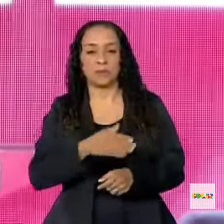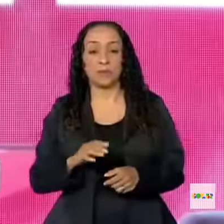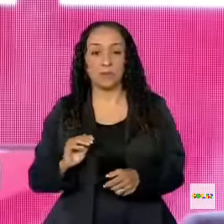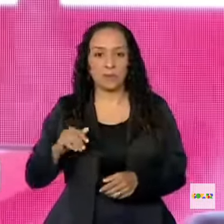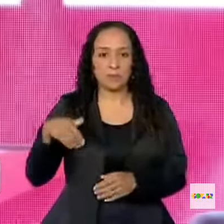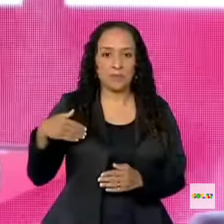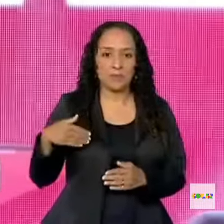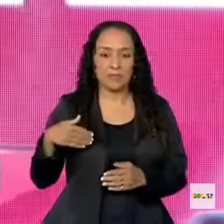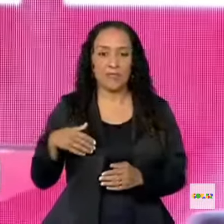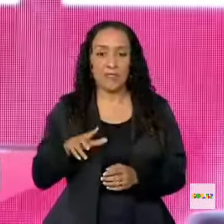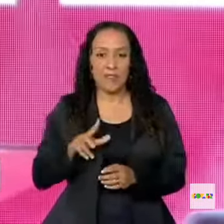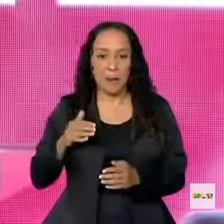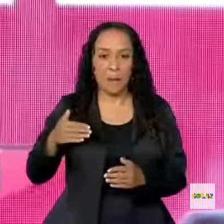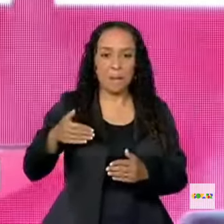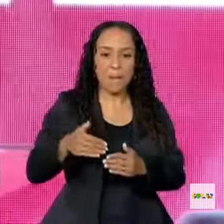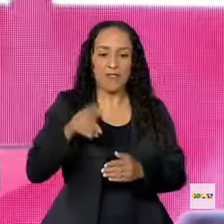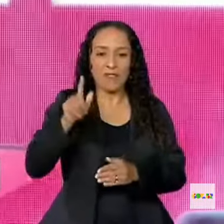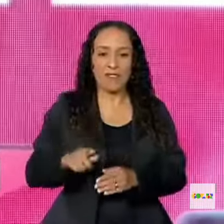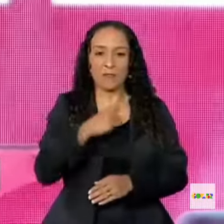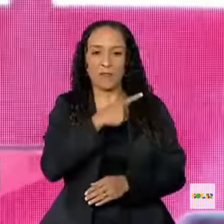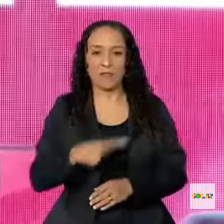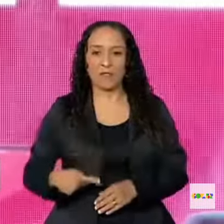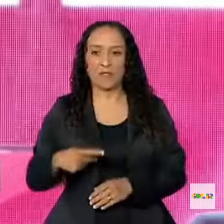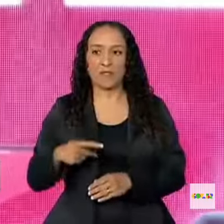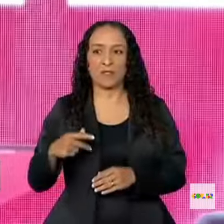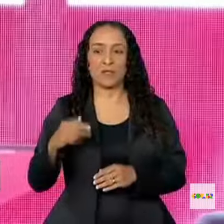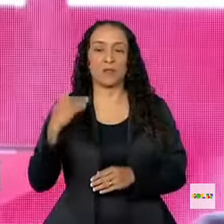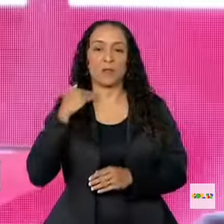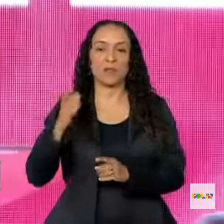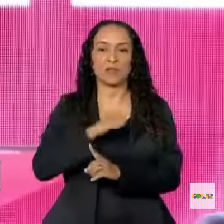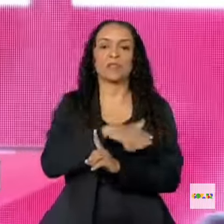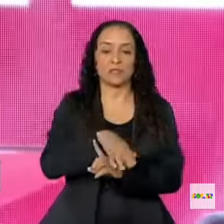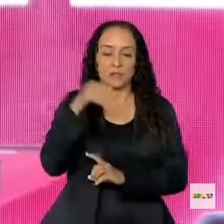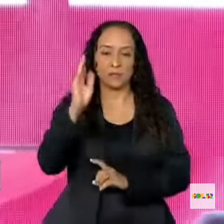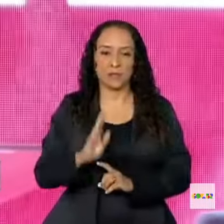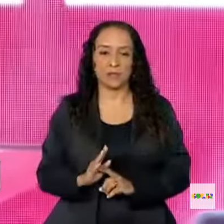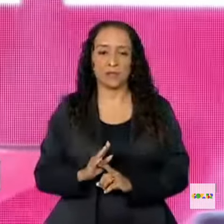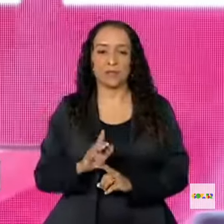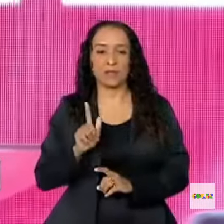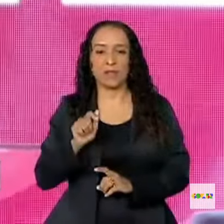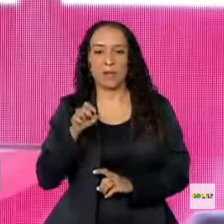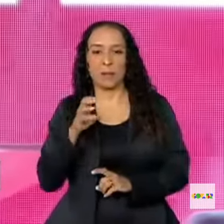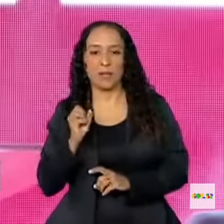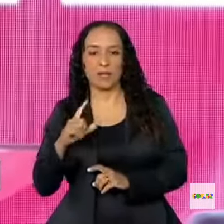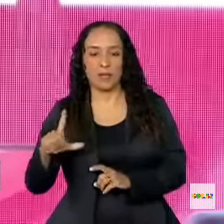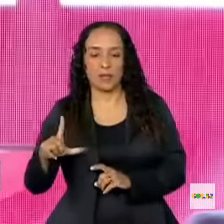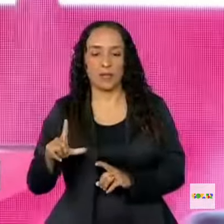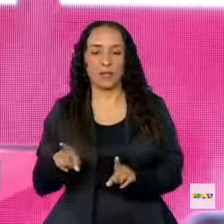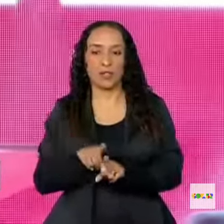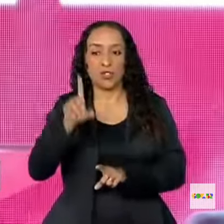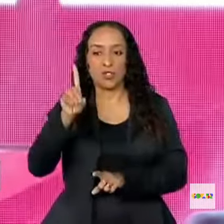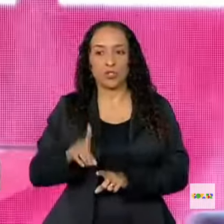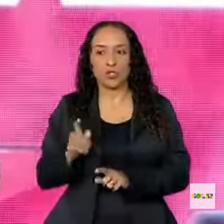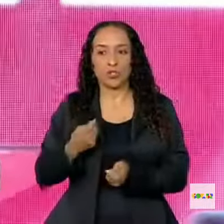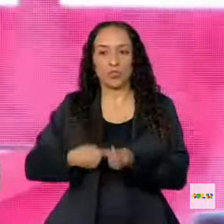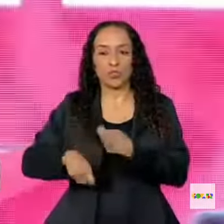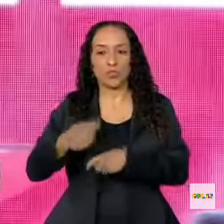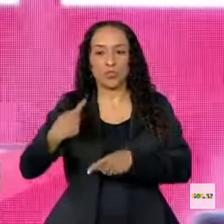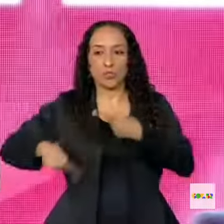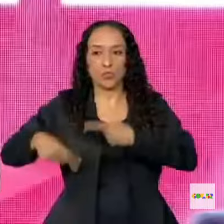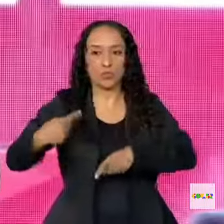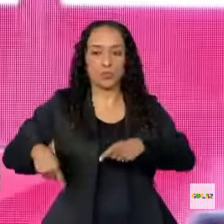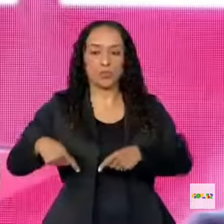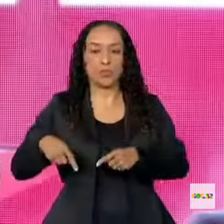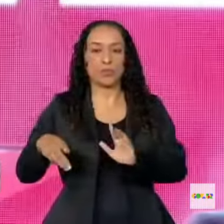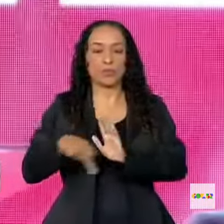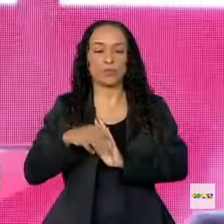logo será o presidente do Banco Central do Brasil comp Gabriel galipo diretor de política monetária do Banco Central do